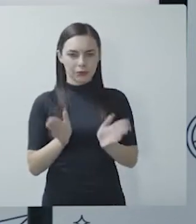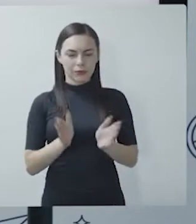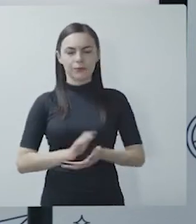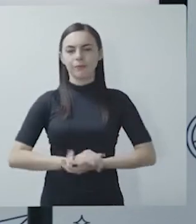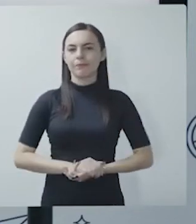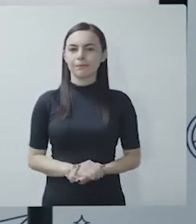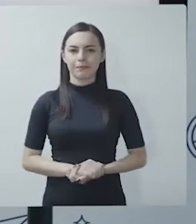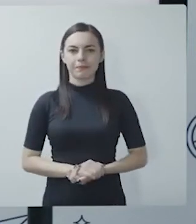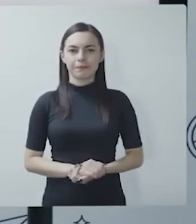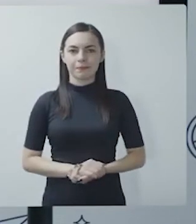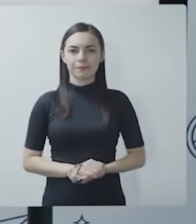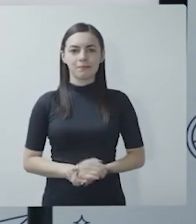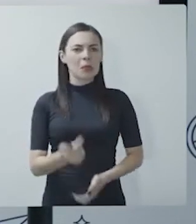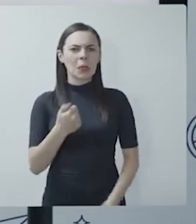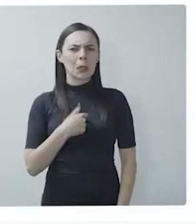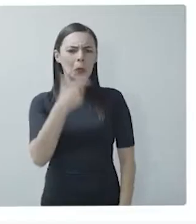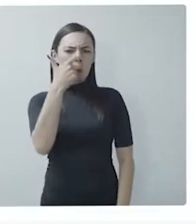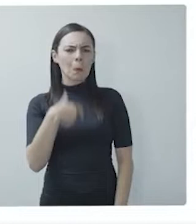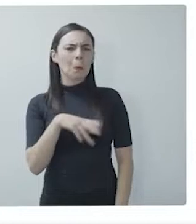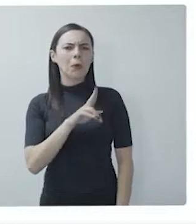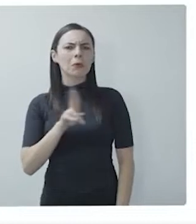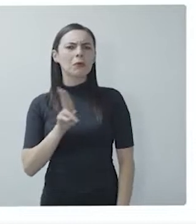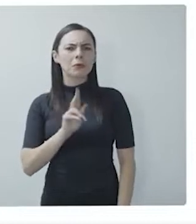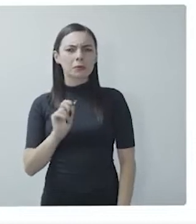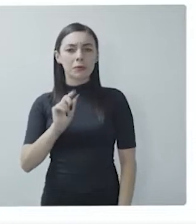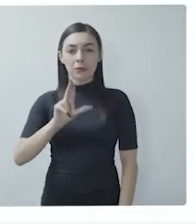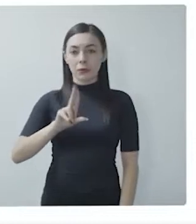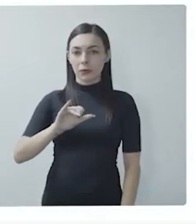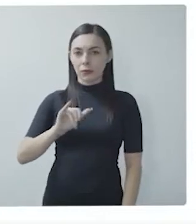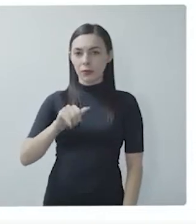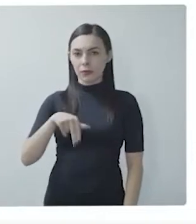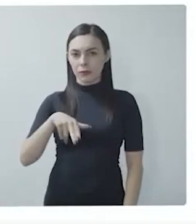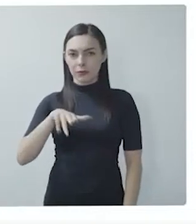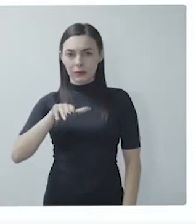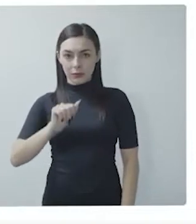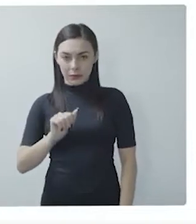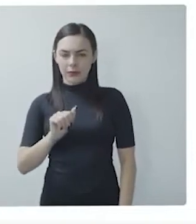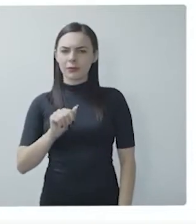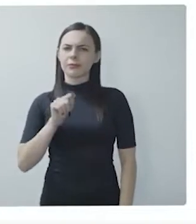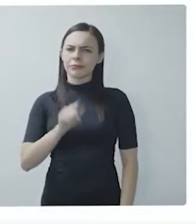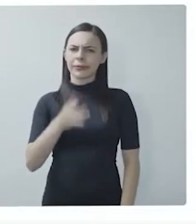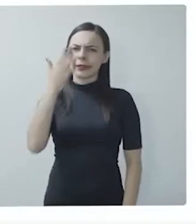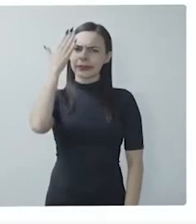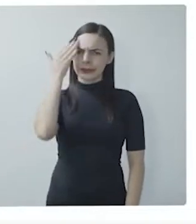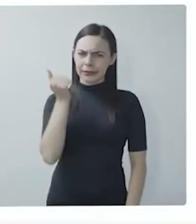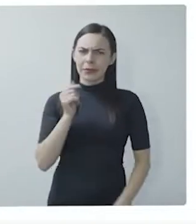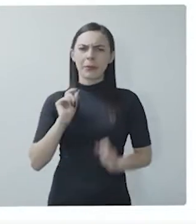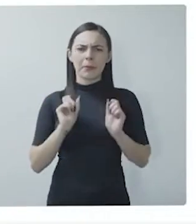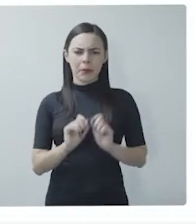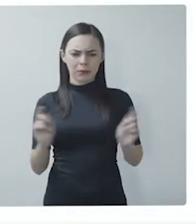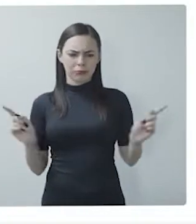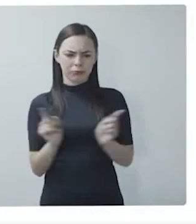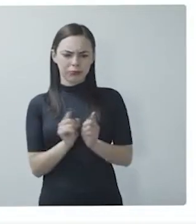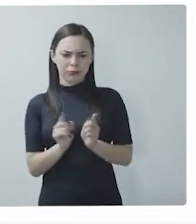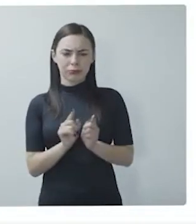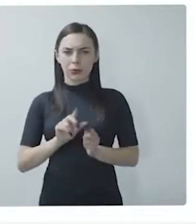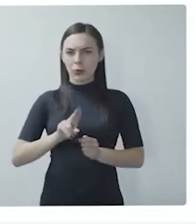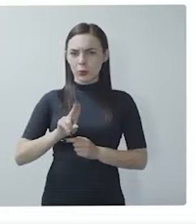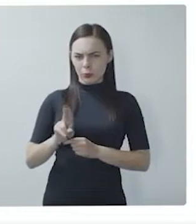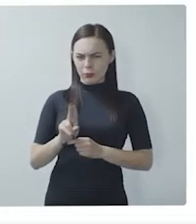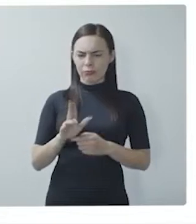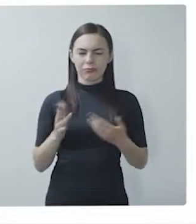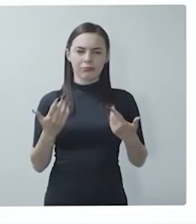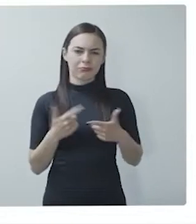lá. E quem eu sou? Sou a professora Luciana, e vocês sabem que podem me chamar de professora Lu, sem